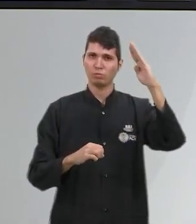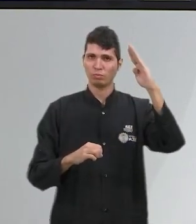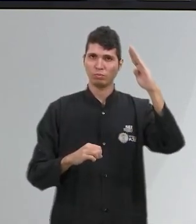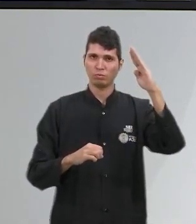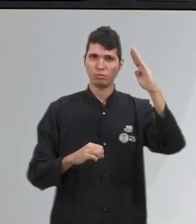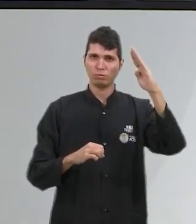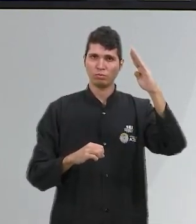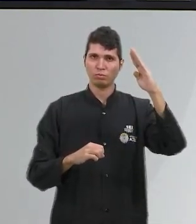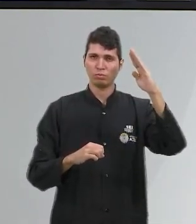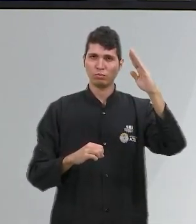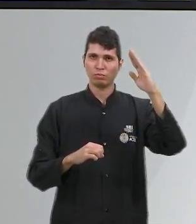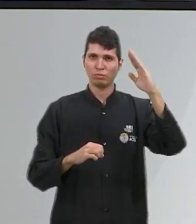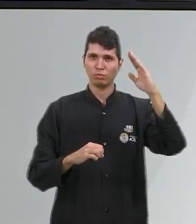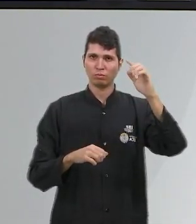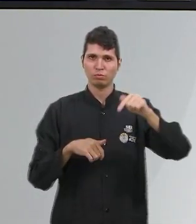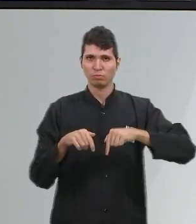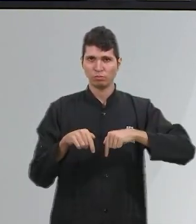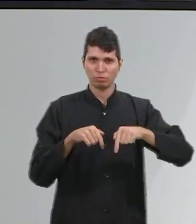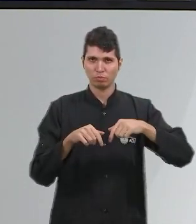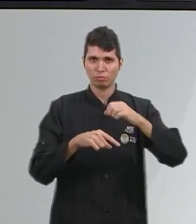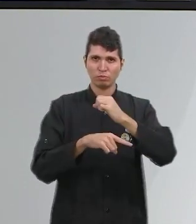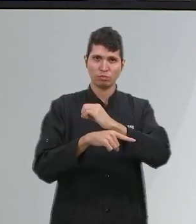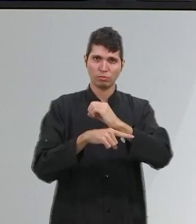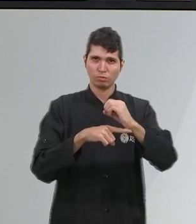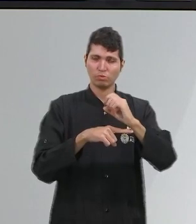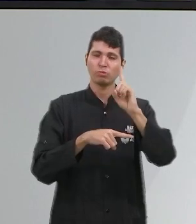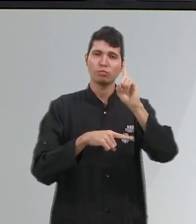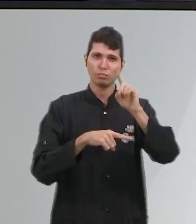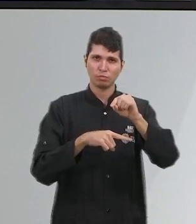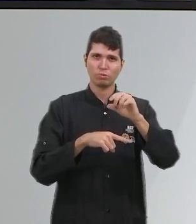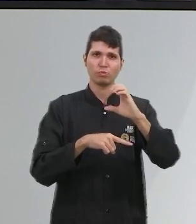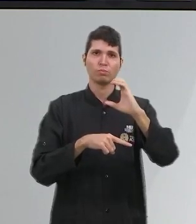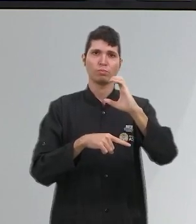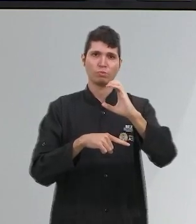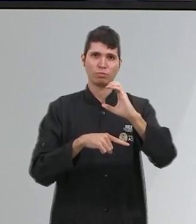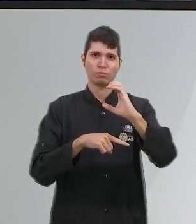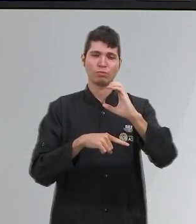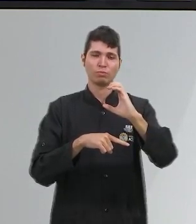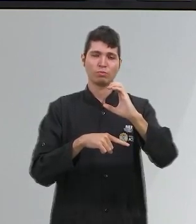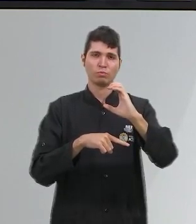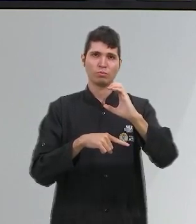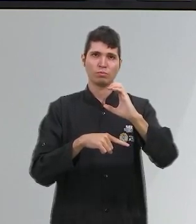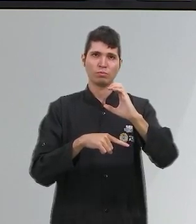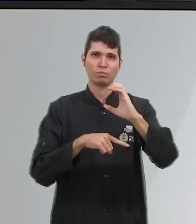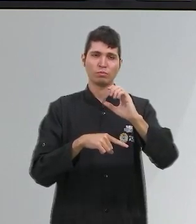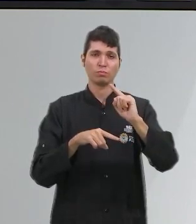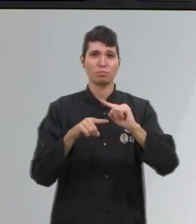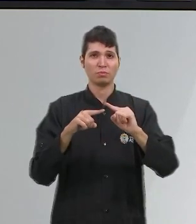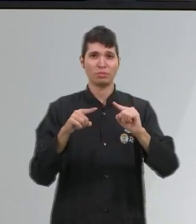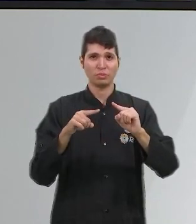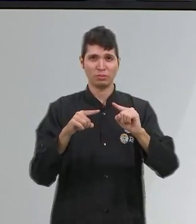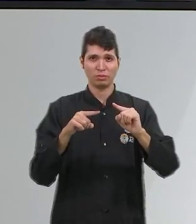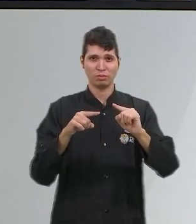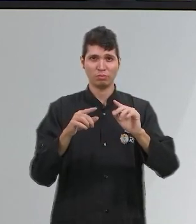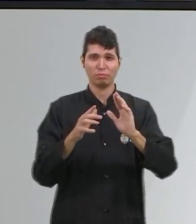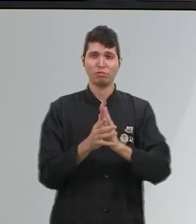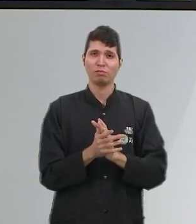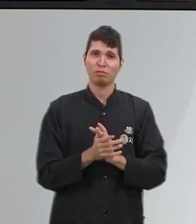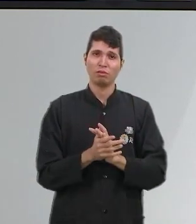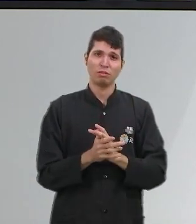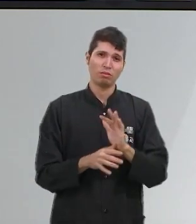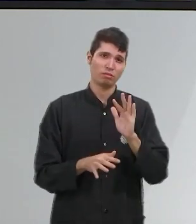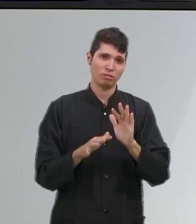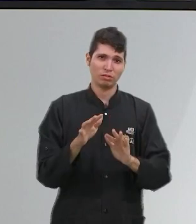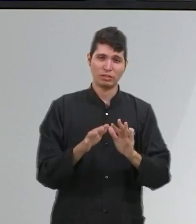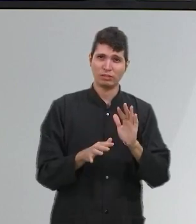elemento da química orgânica é o carbono, mas nem todas as vezes ele vai ser o único elemento